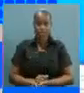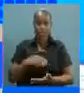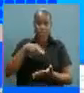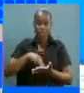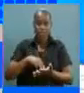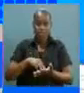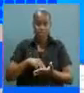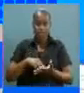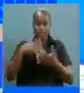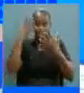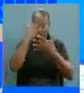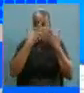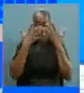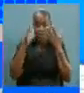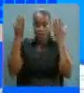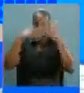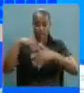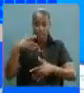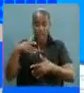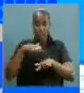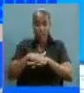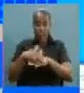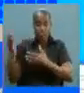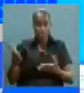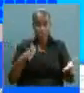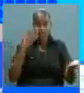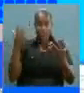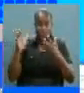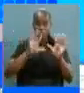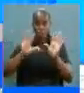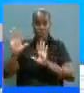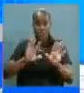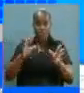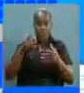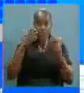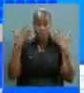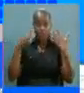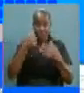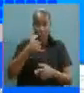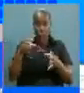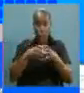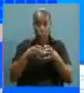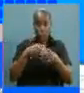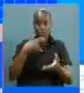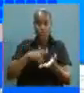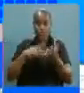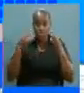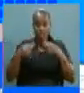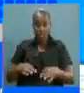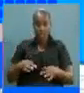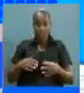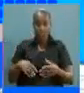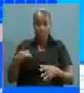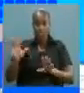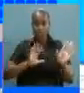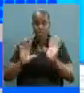E Mindelo fantasiou-se na noite desta terça-feira para receber o Carnaval de Verão. 5 grupos oficiais do Carnaval Mindelense vestiram-se a